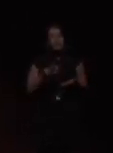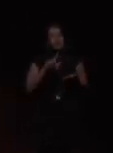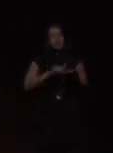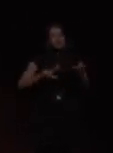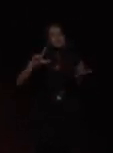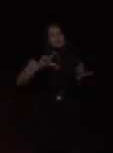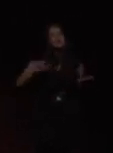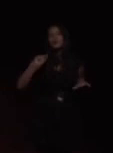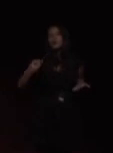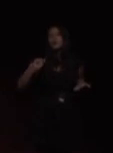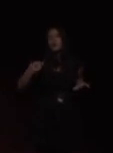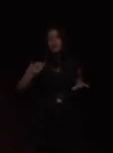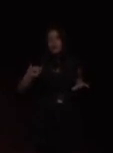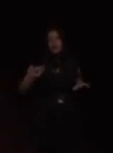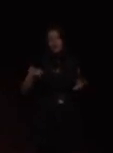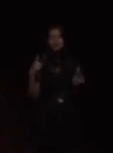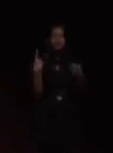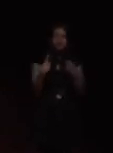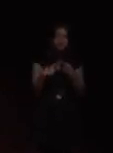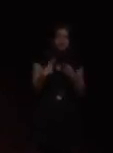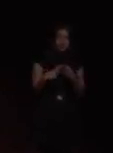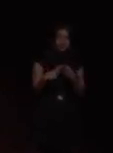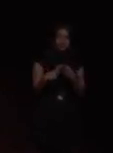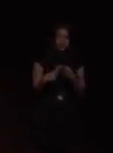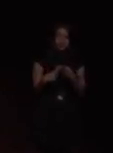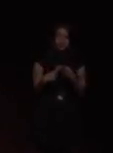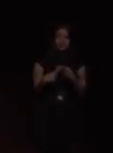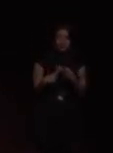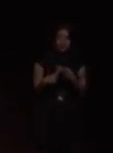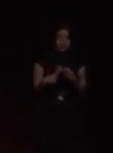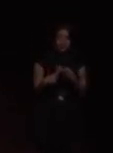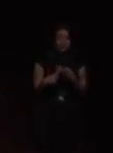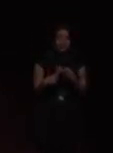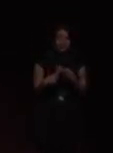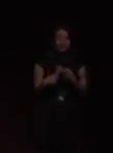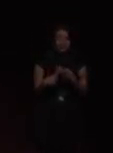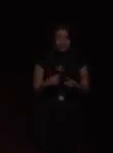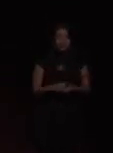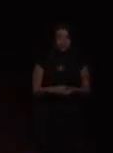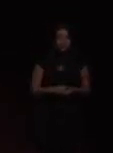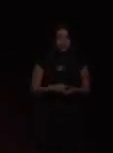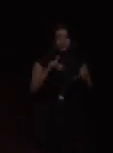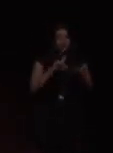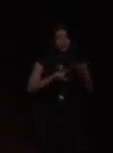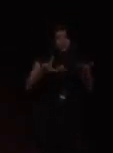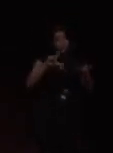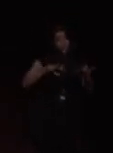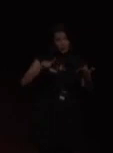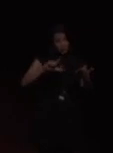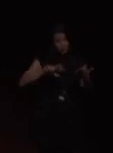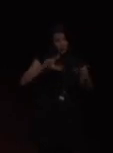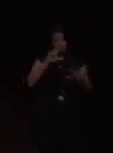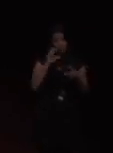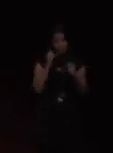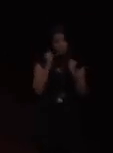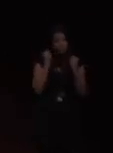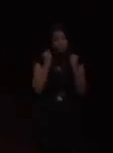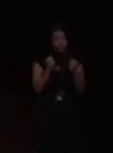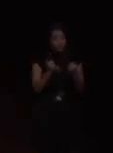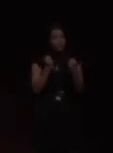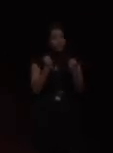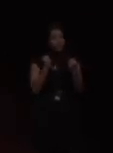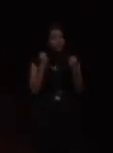que efetivamente a literatura tem a força que ela tem em termos de tudo que